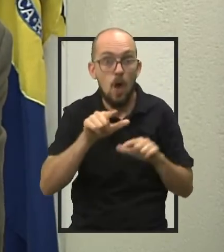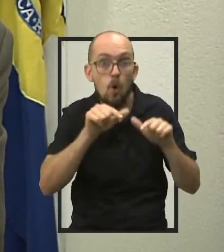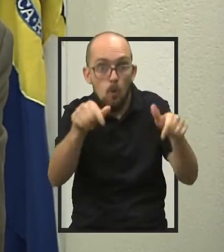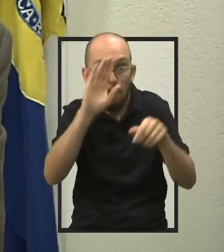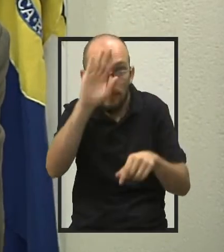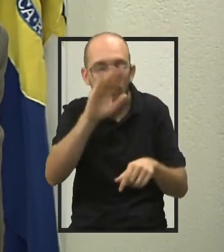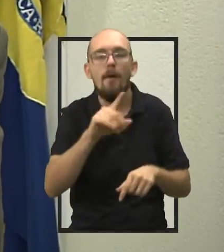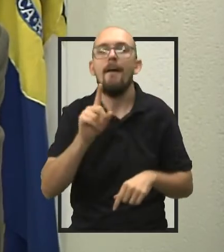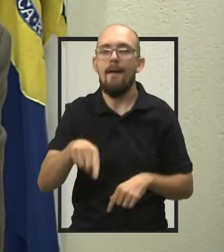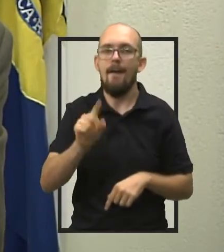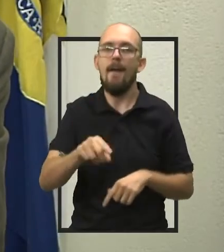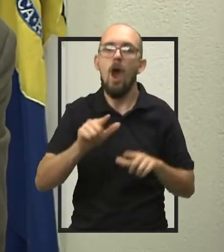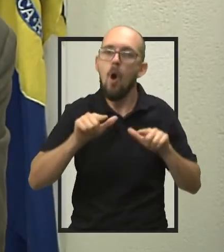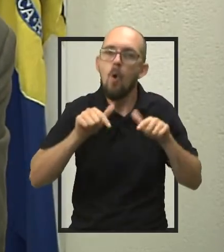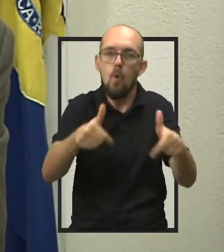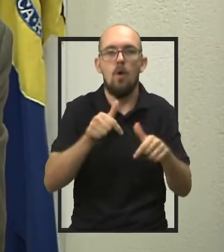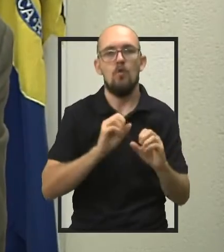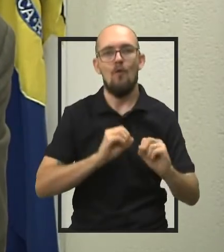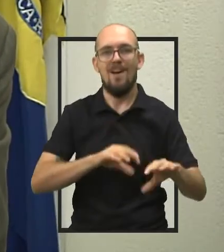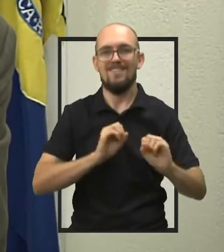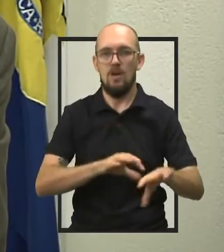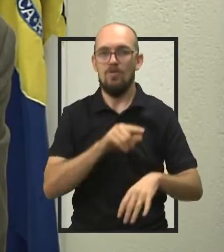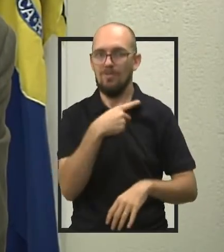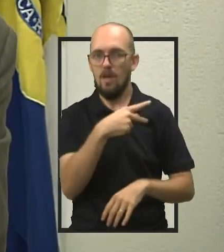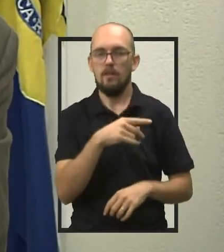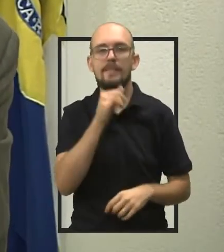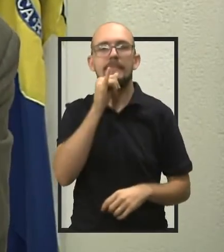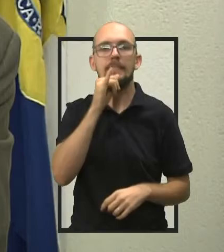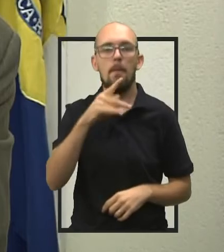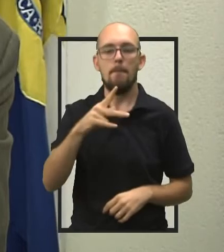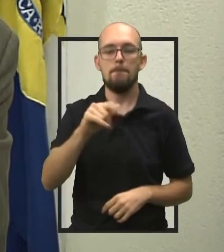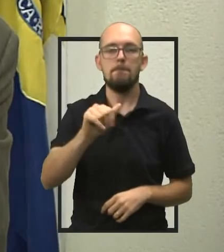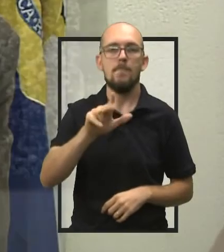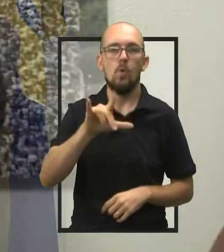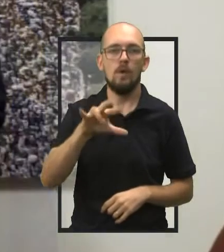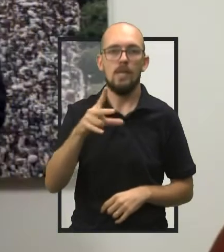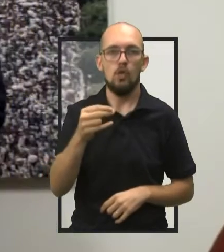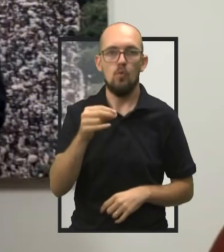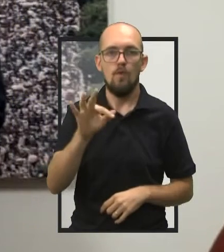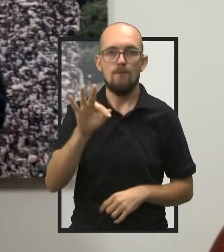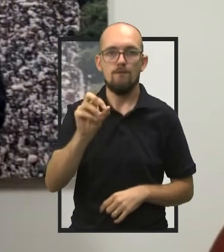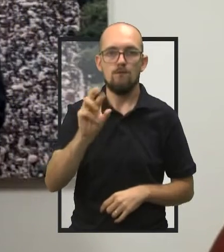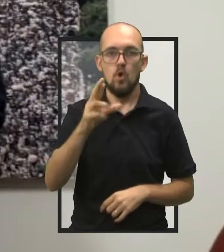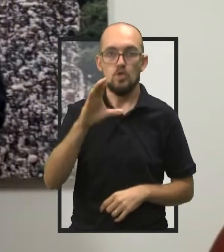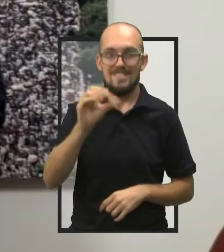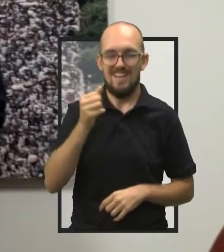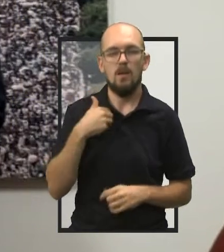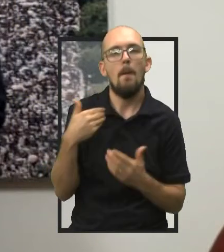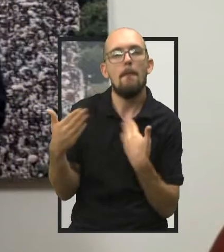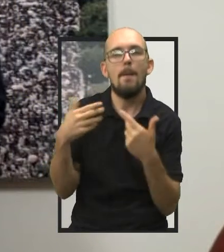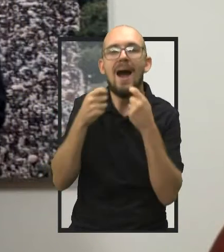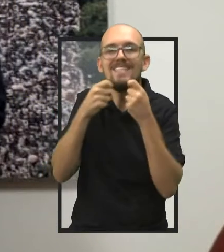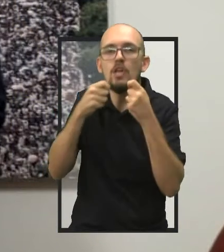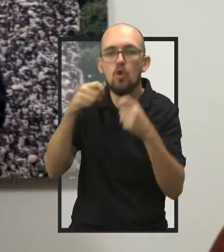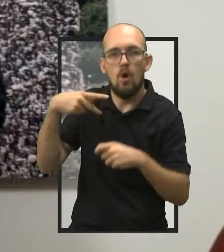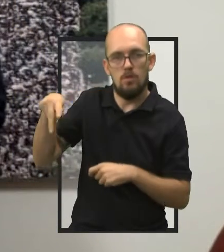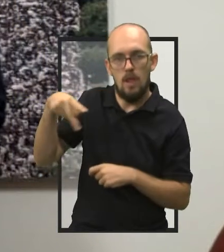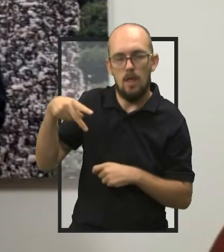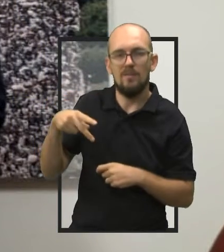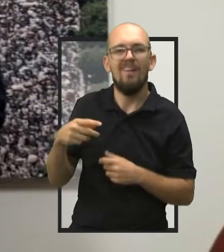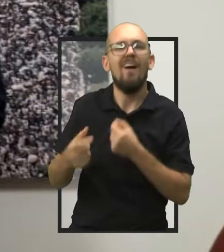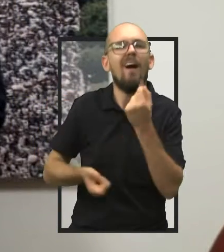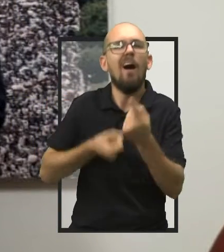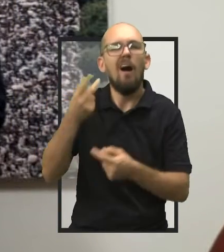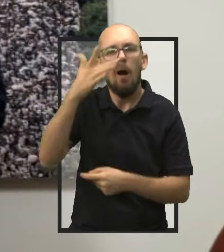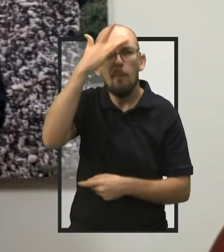lá no Congresso. A bandeira dela é a educação. Por exemplo, o Paulinho da Força, falei com o assessor do Paulinho da Força. Algumas pessoas podem até